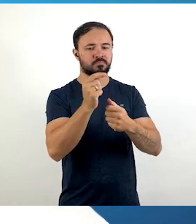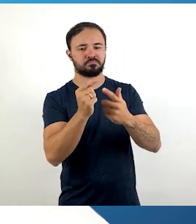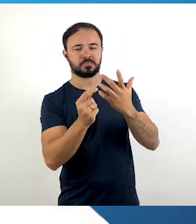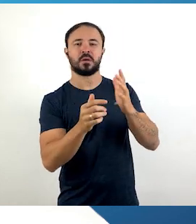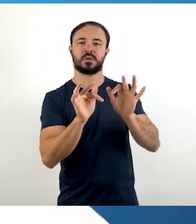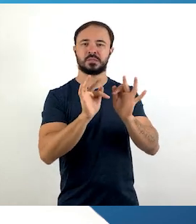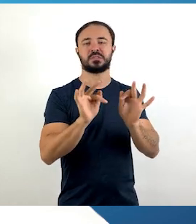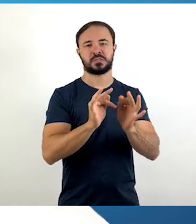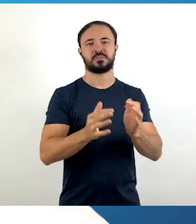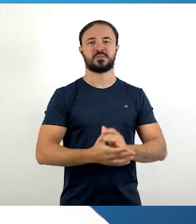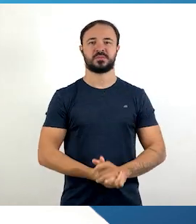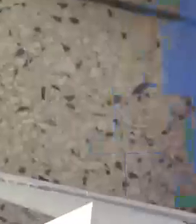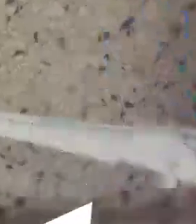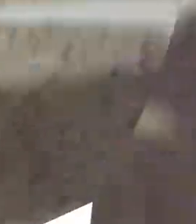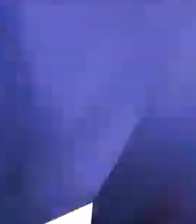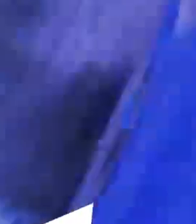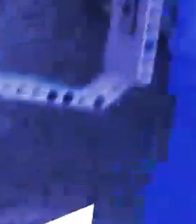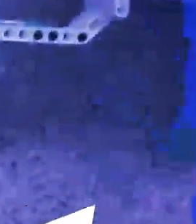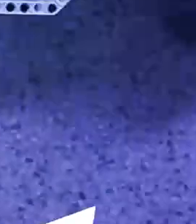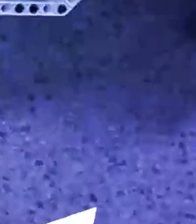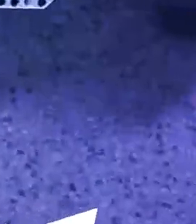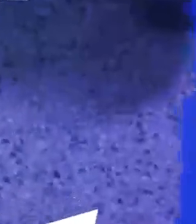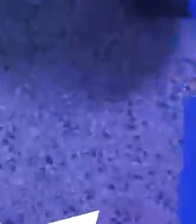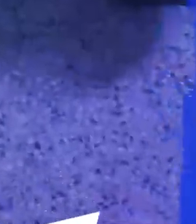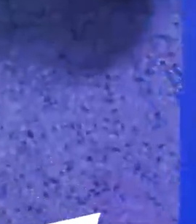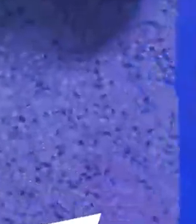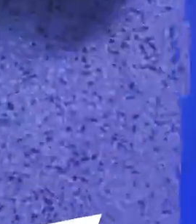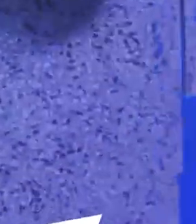eixos, barras e pinos.